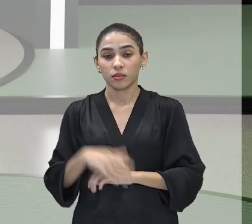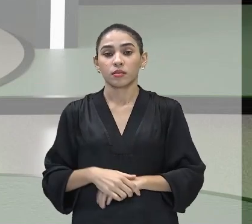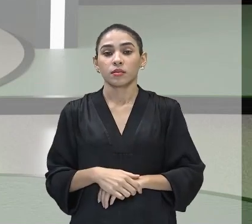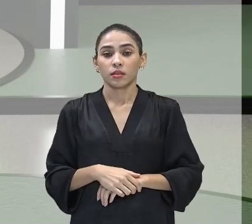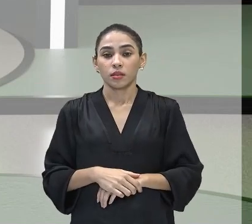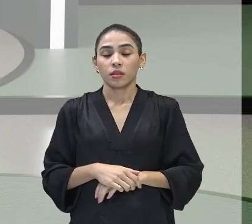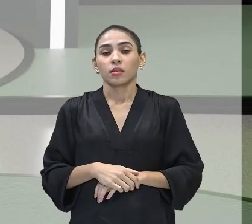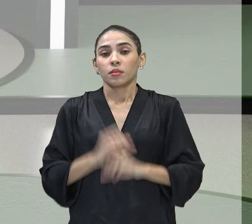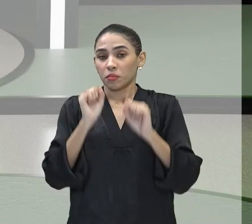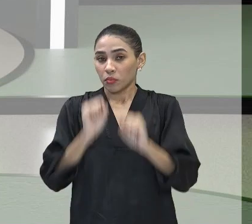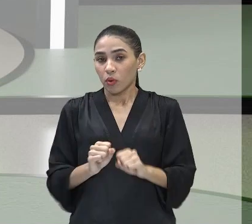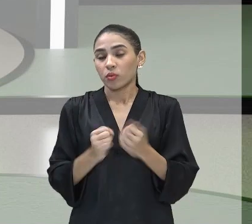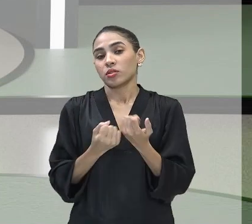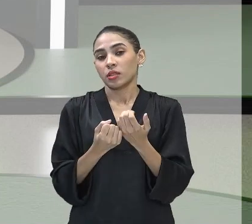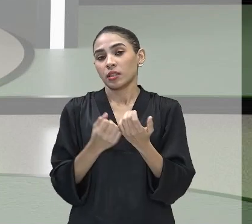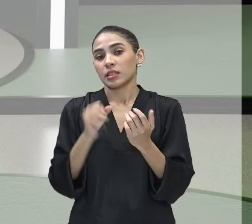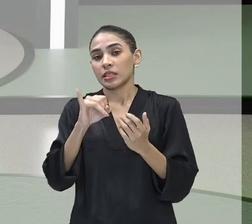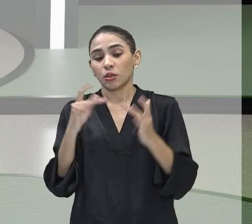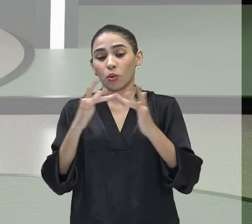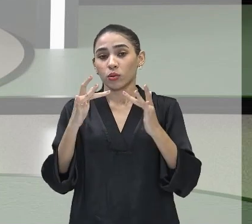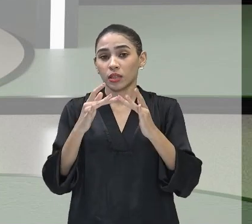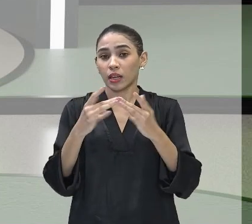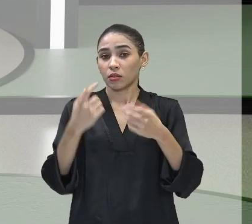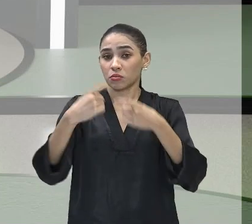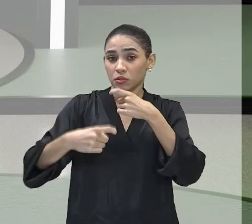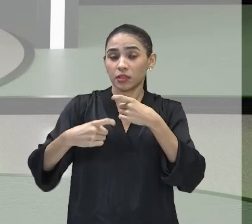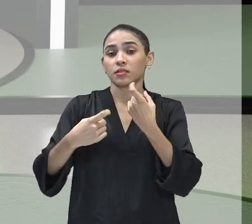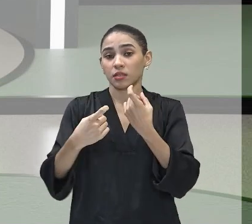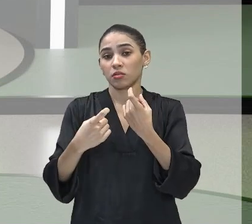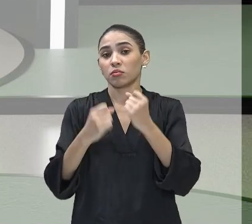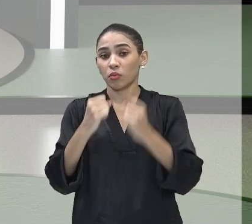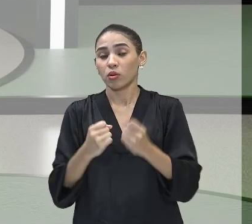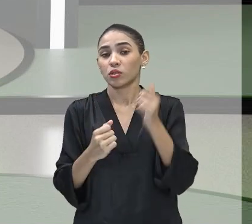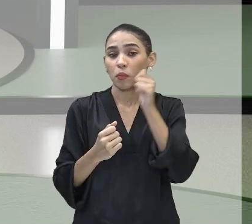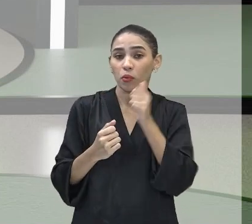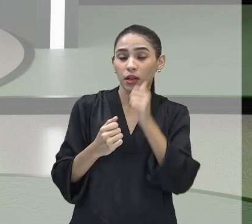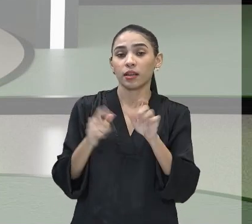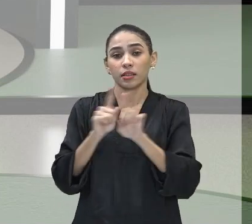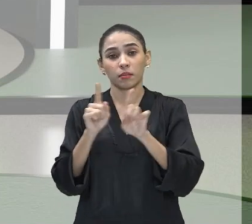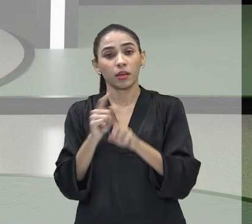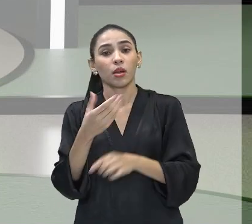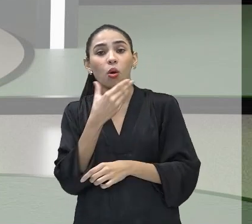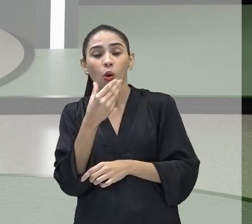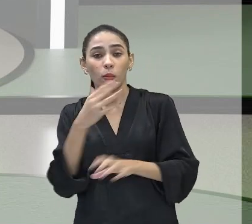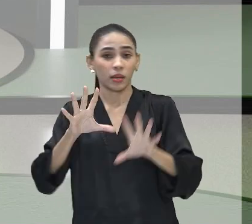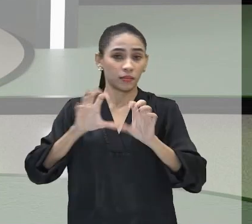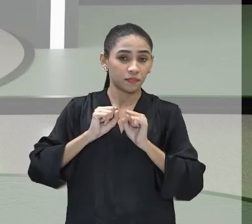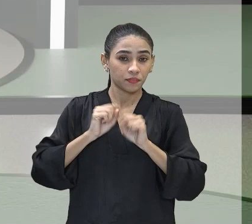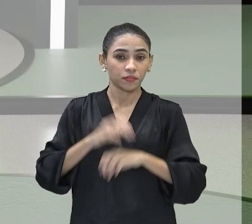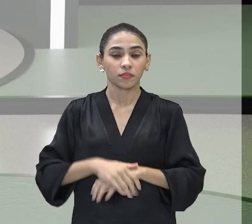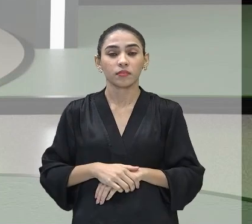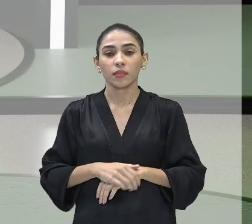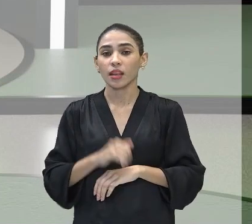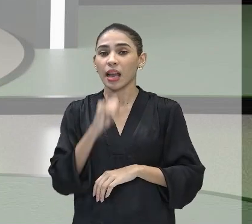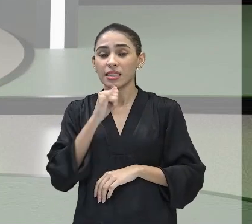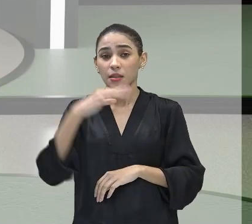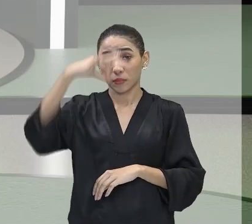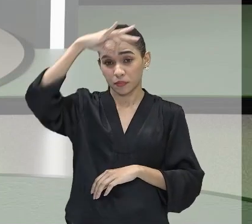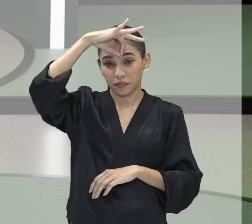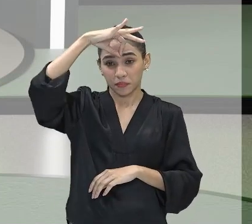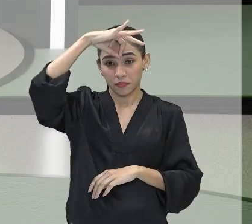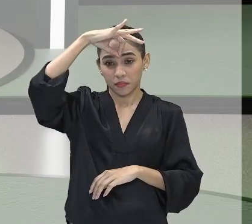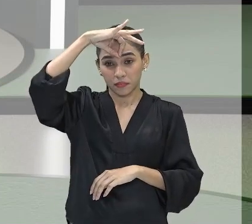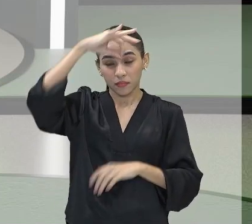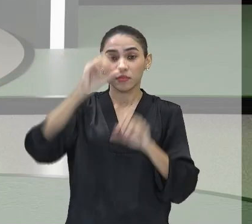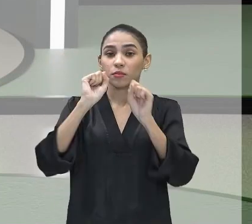tanto homem quanto mulheres no caso da mulher como ela está aqui nesse órgão genital né ela pode ser